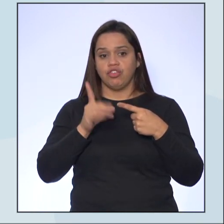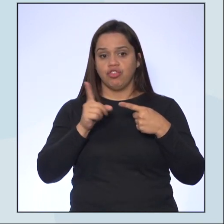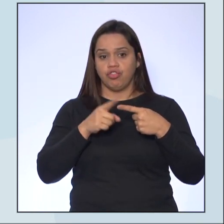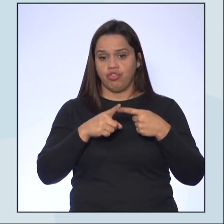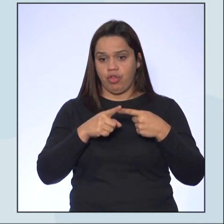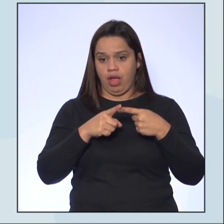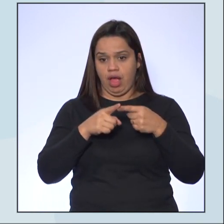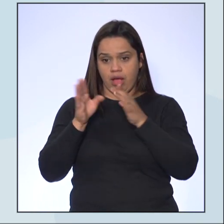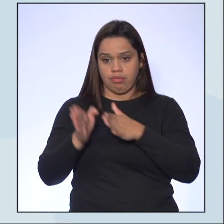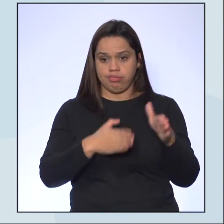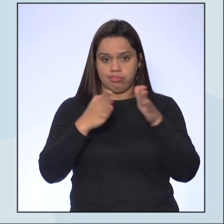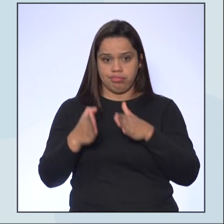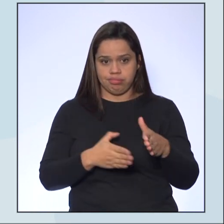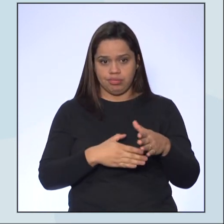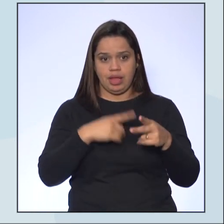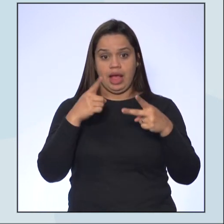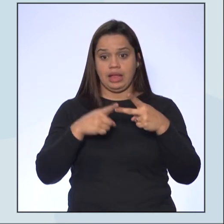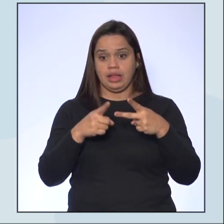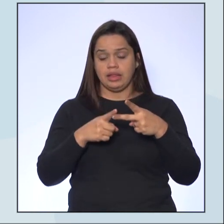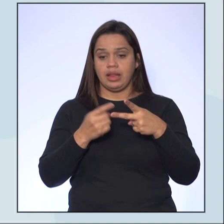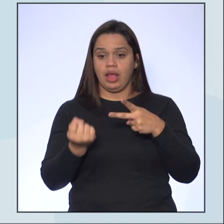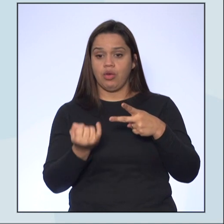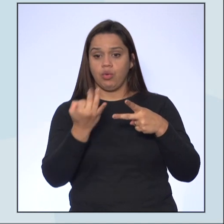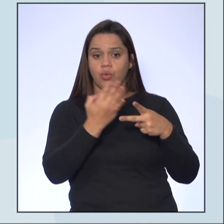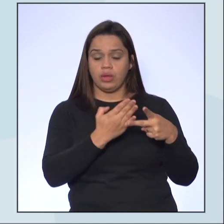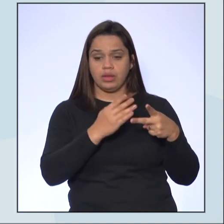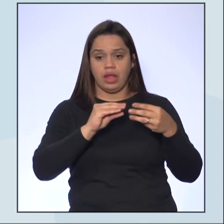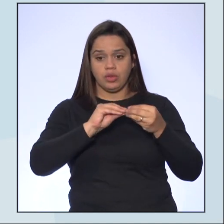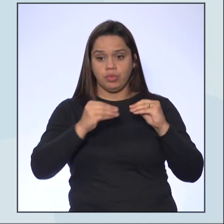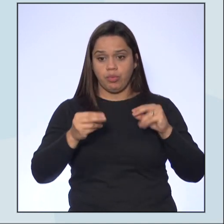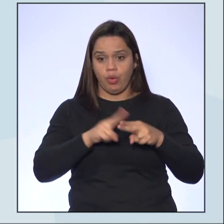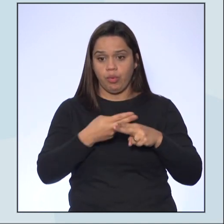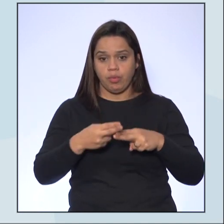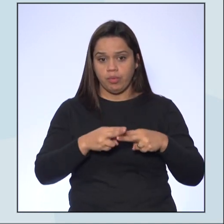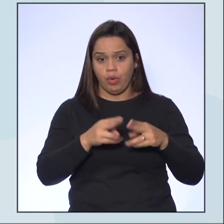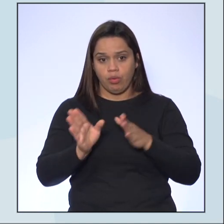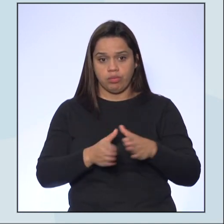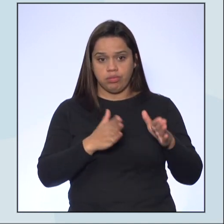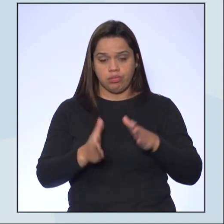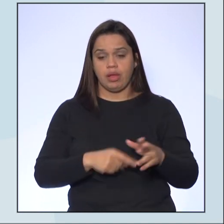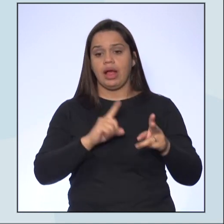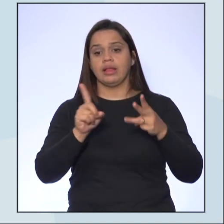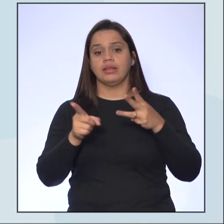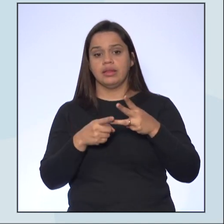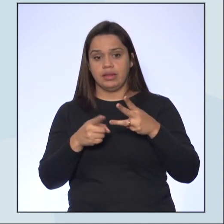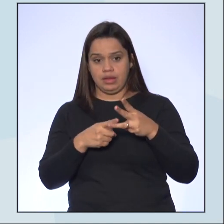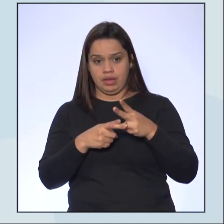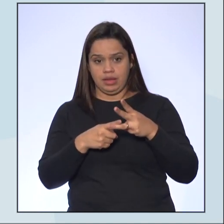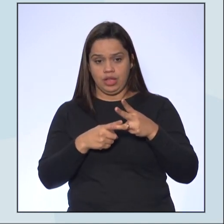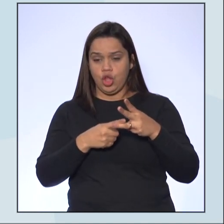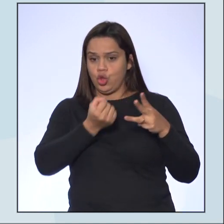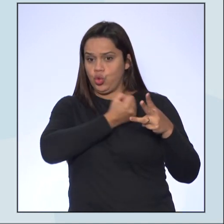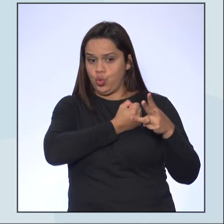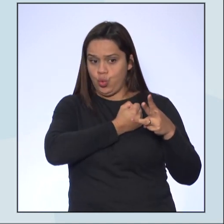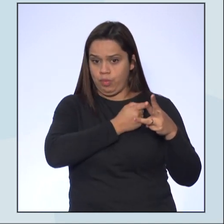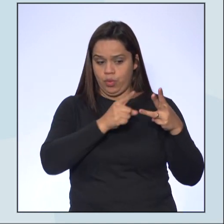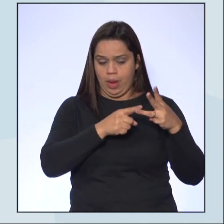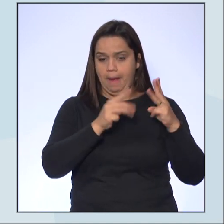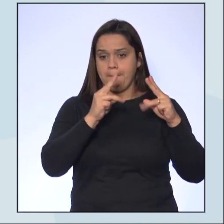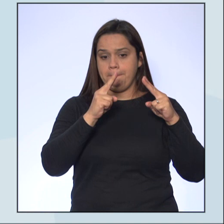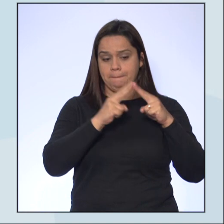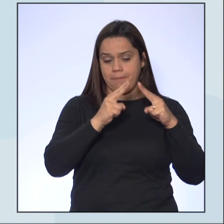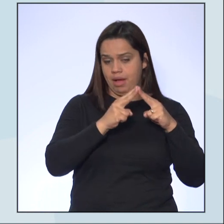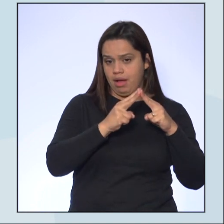produção, aí ele tem o número de bombons produzidos, aí vem o número de bombons é par, sim ou não